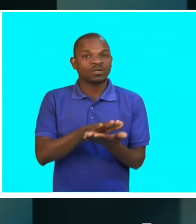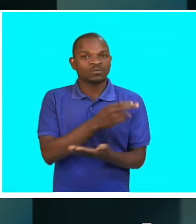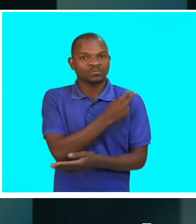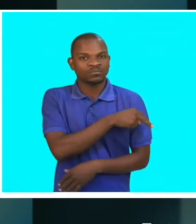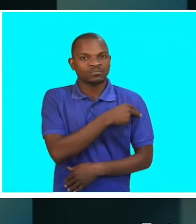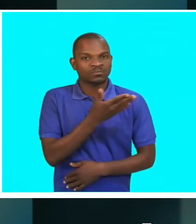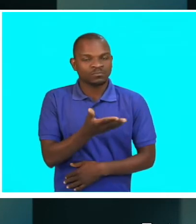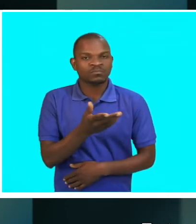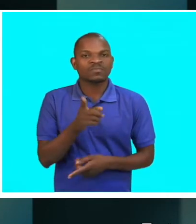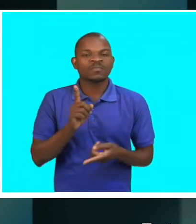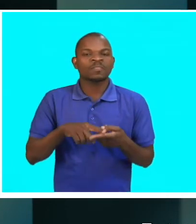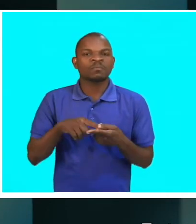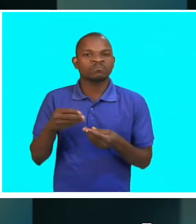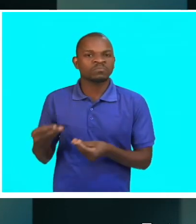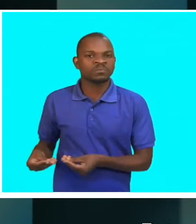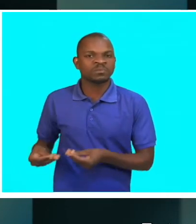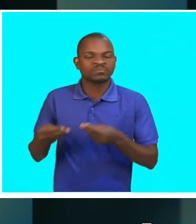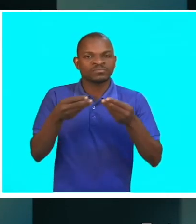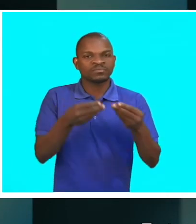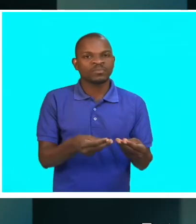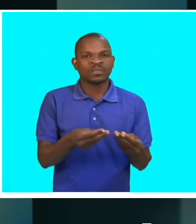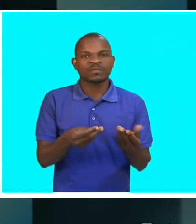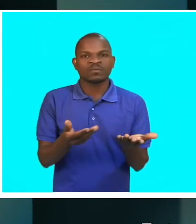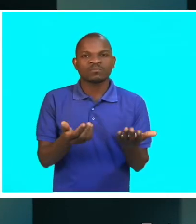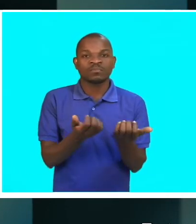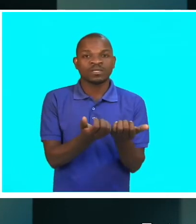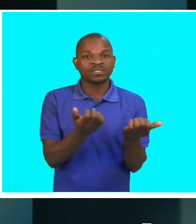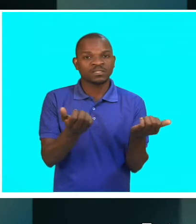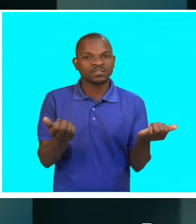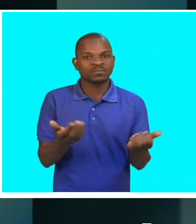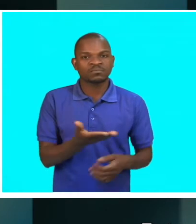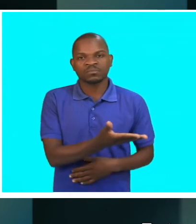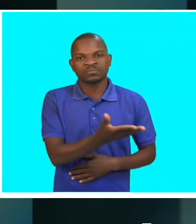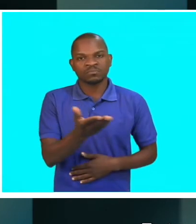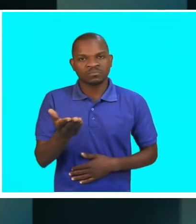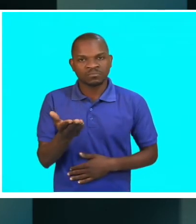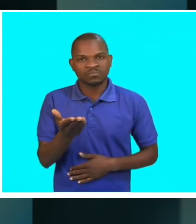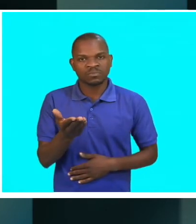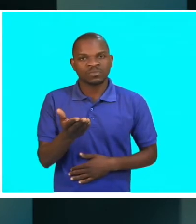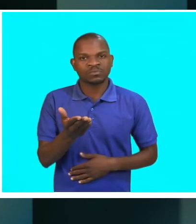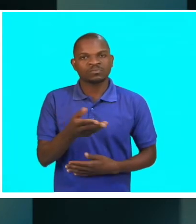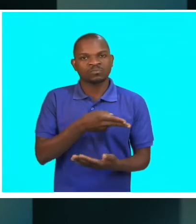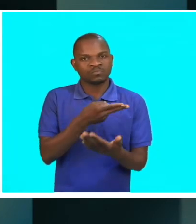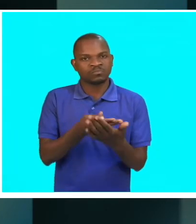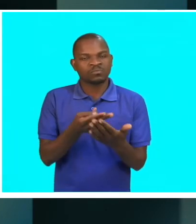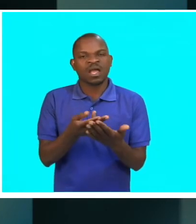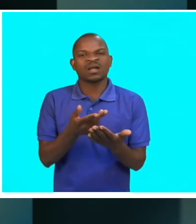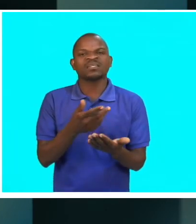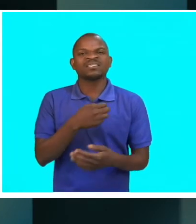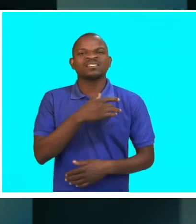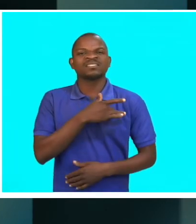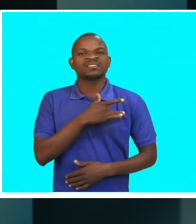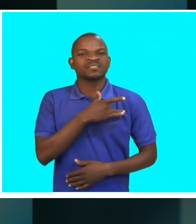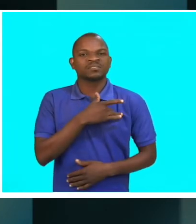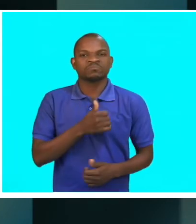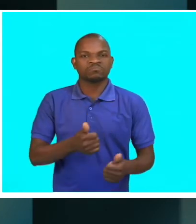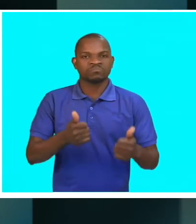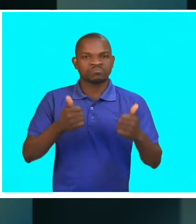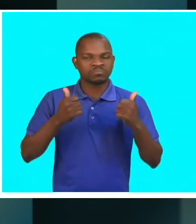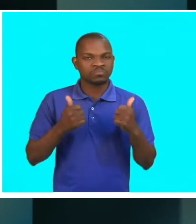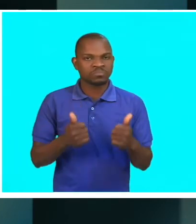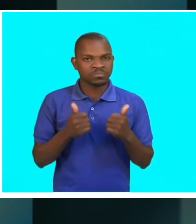as crianças, portanto, que estão lá, sentirem-se acarinhadas, sentirem,